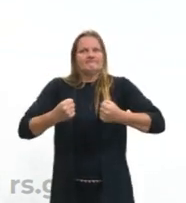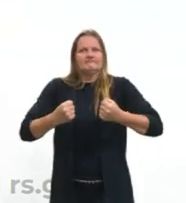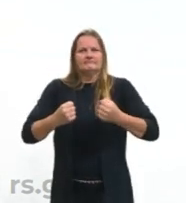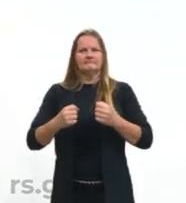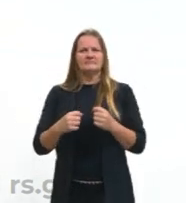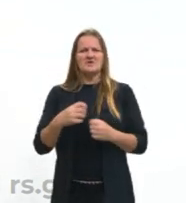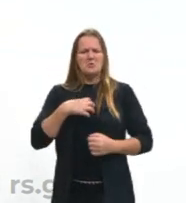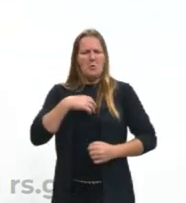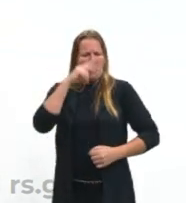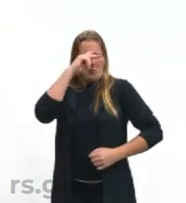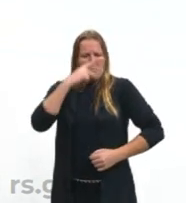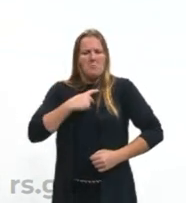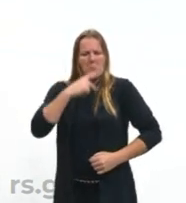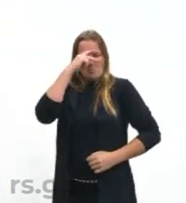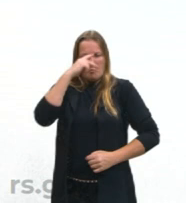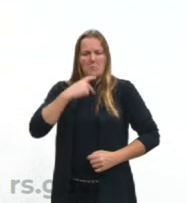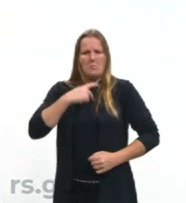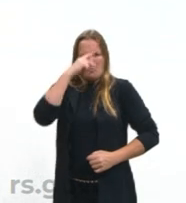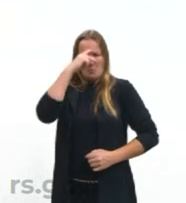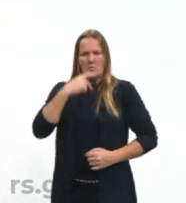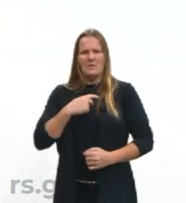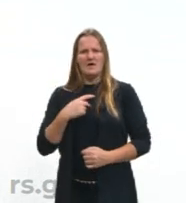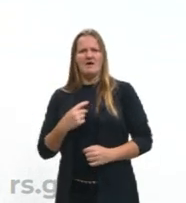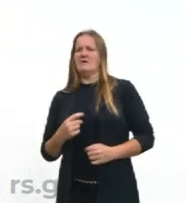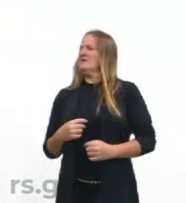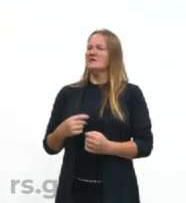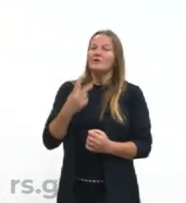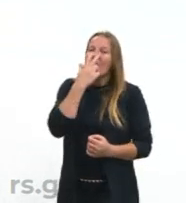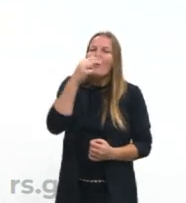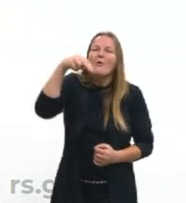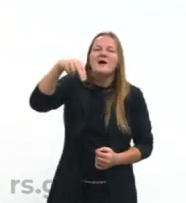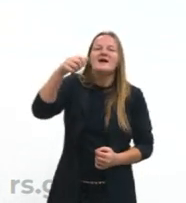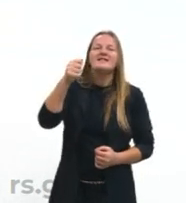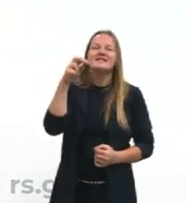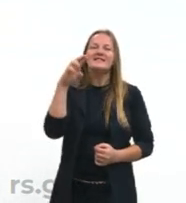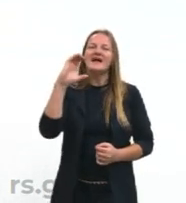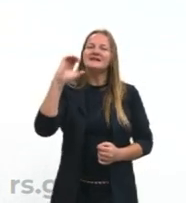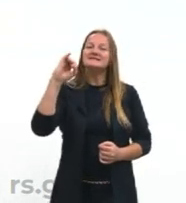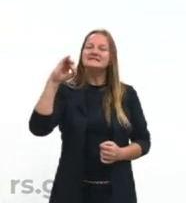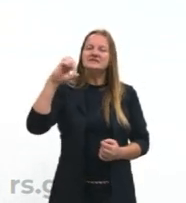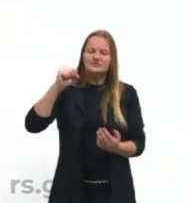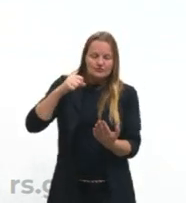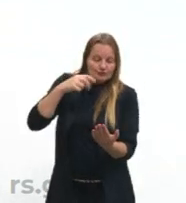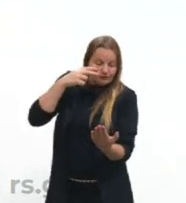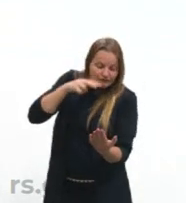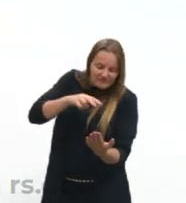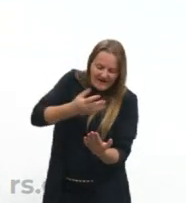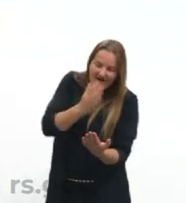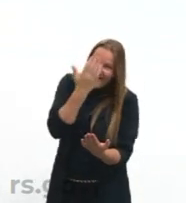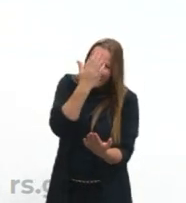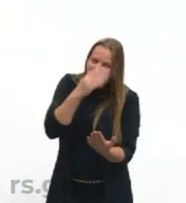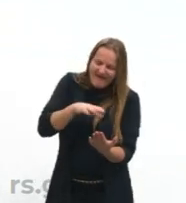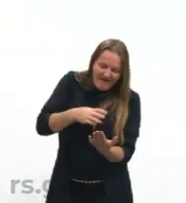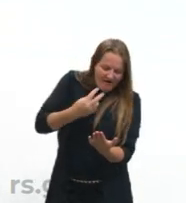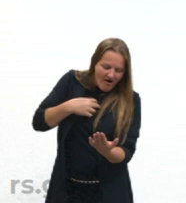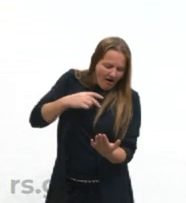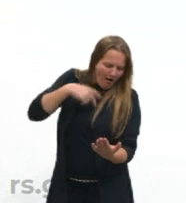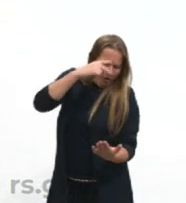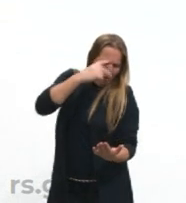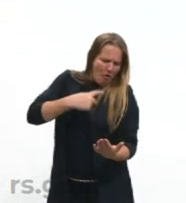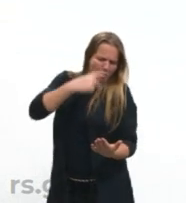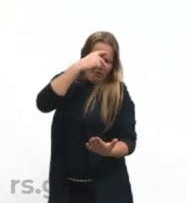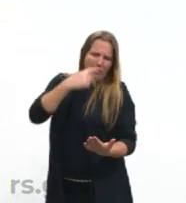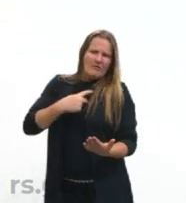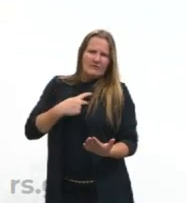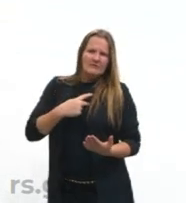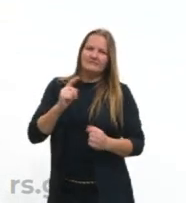na construção do meu conhecimento ou seria o narcisista mas porém se eu conhecer só o outro eu não vou refletir sobre a